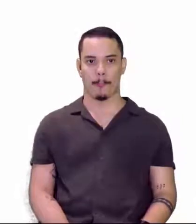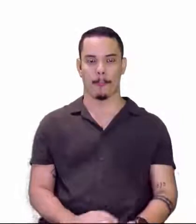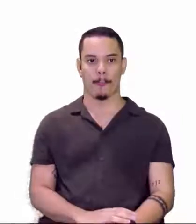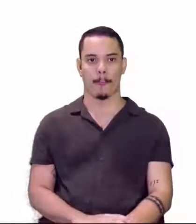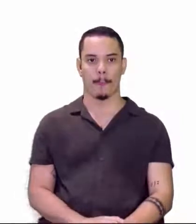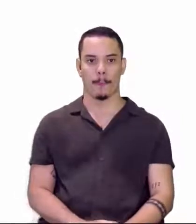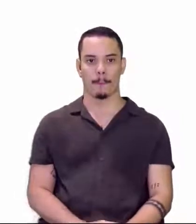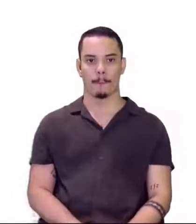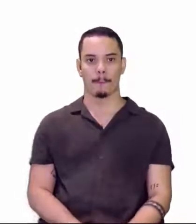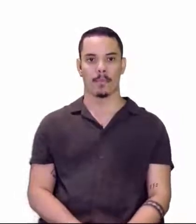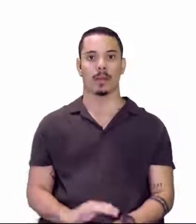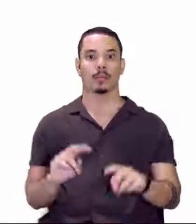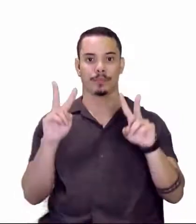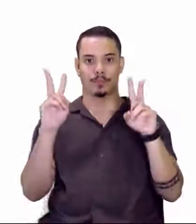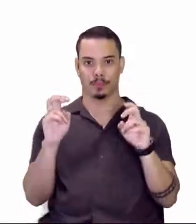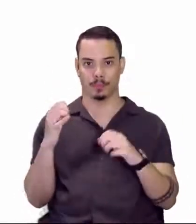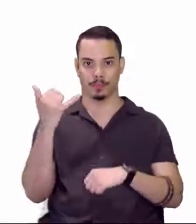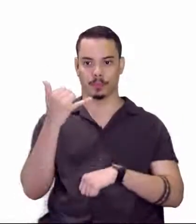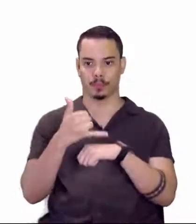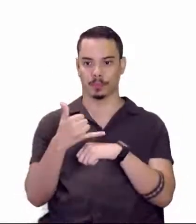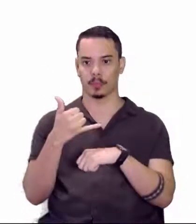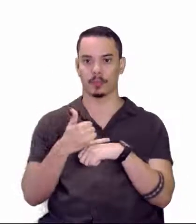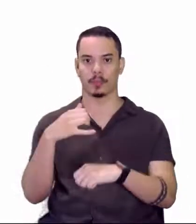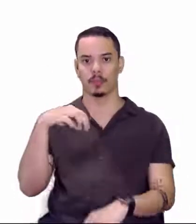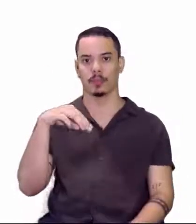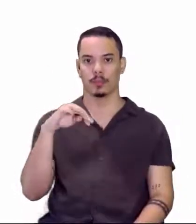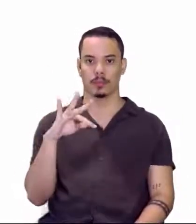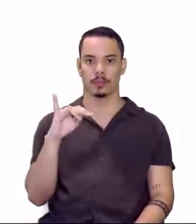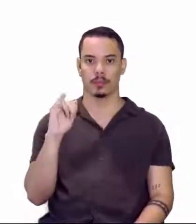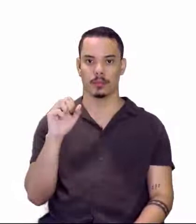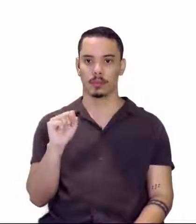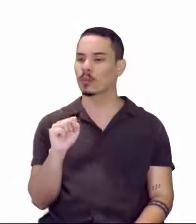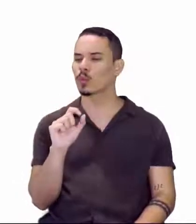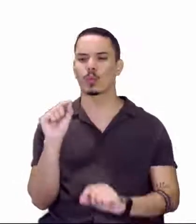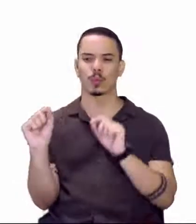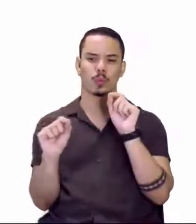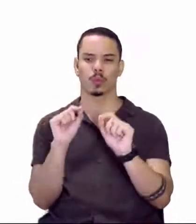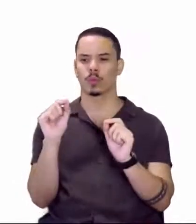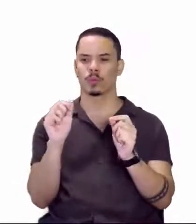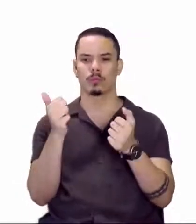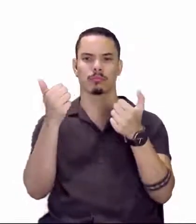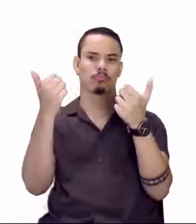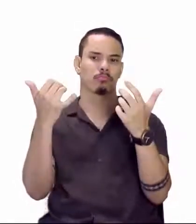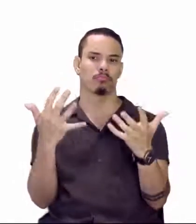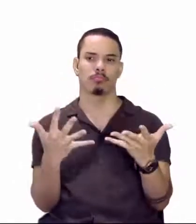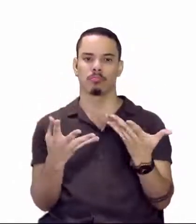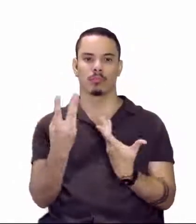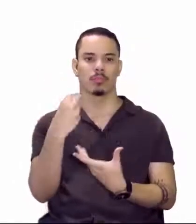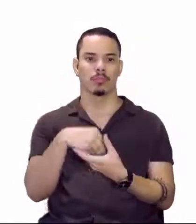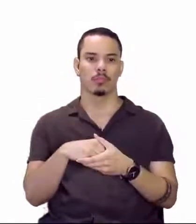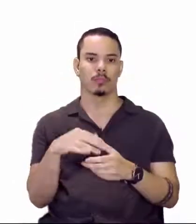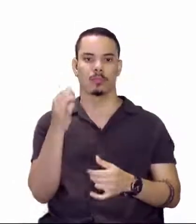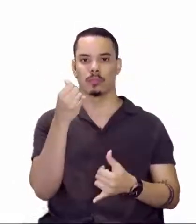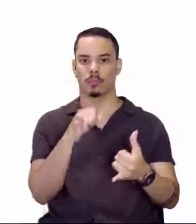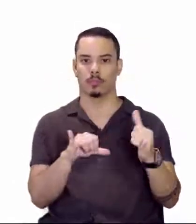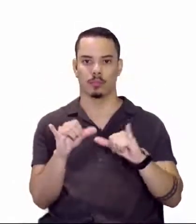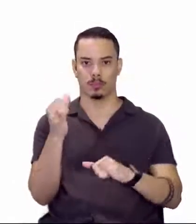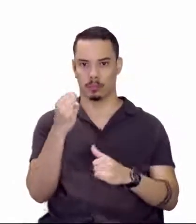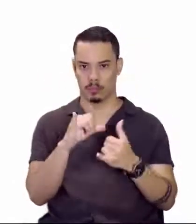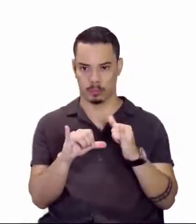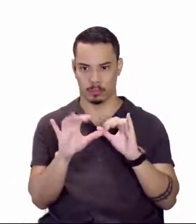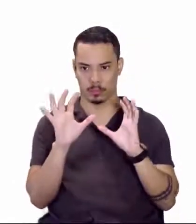Com relação aos metais, meu caro aluno, o que caracteriza um elemento químico como metal?